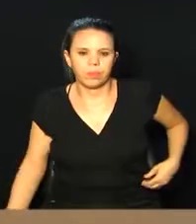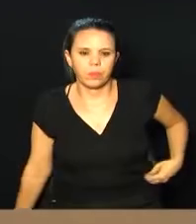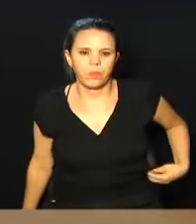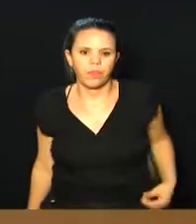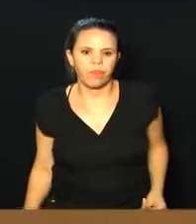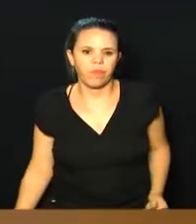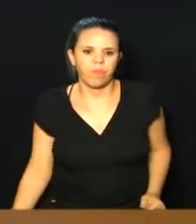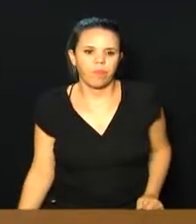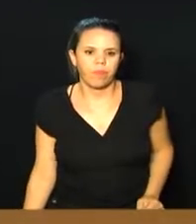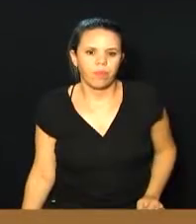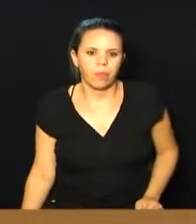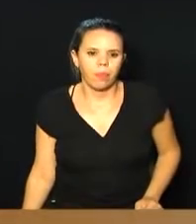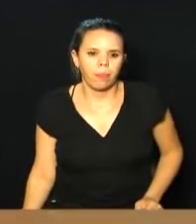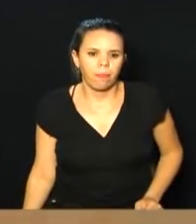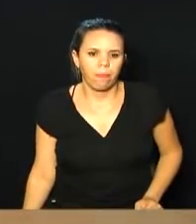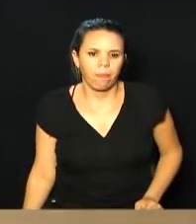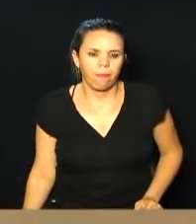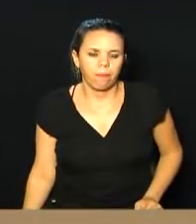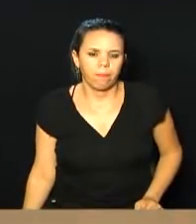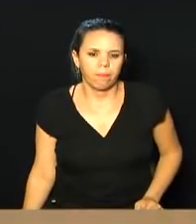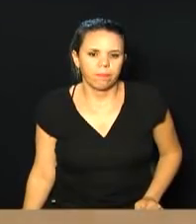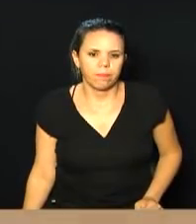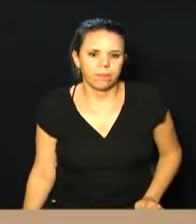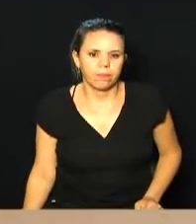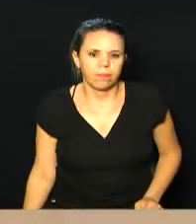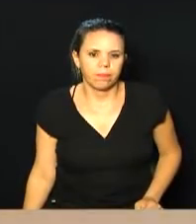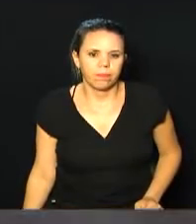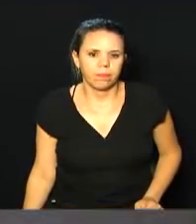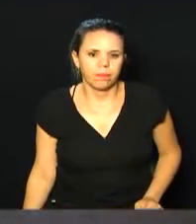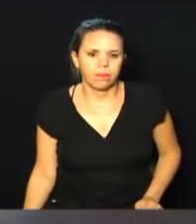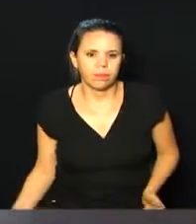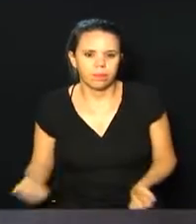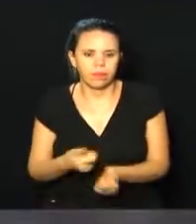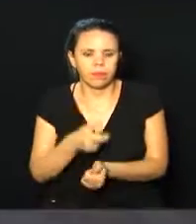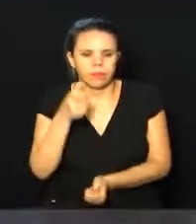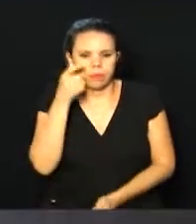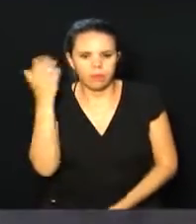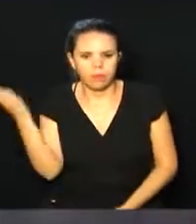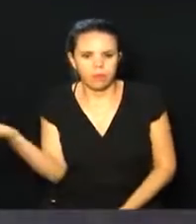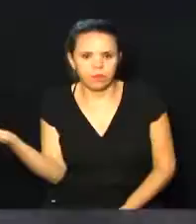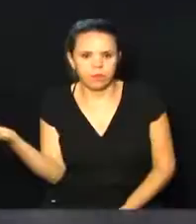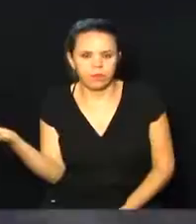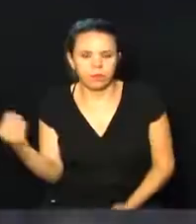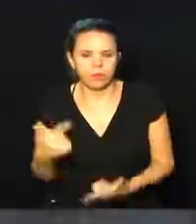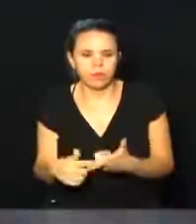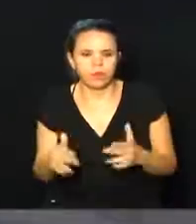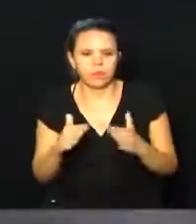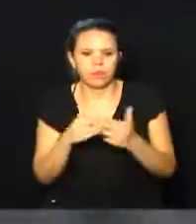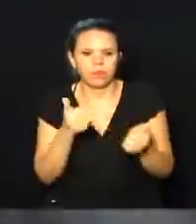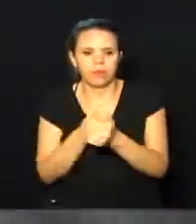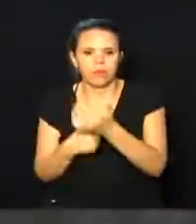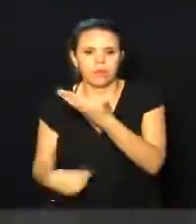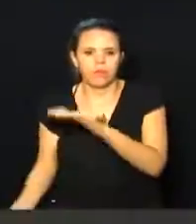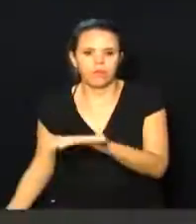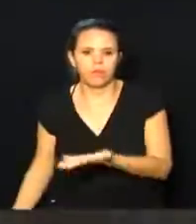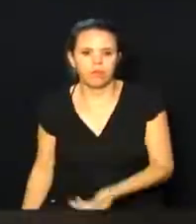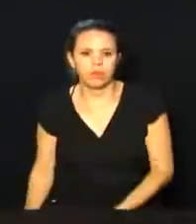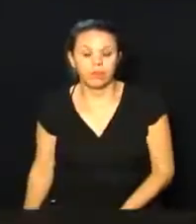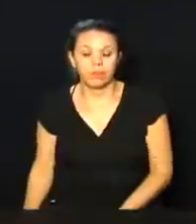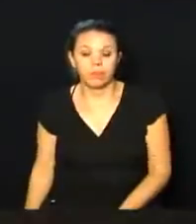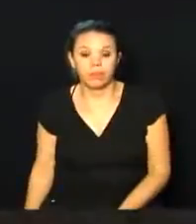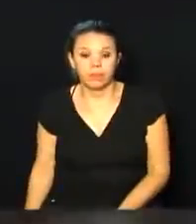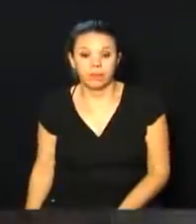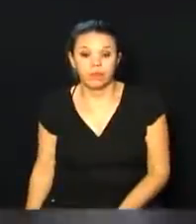por internautas que passavam por esses locais. Nós tivemos alguns que moram nesses locais, olha, a gente vê